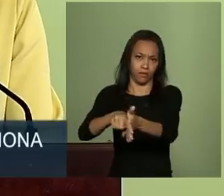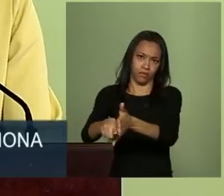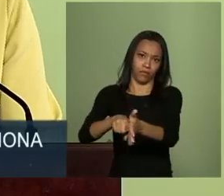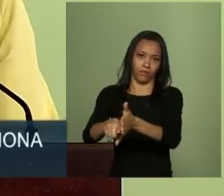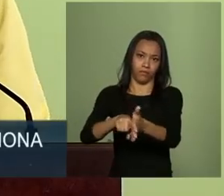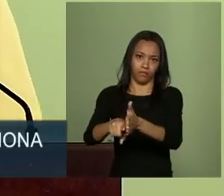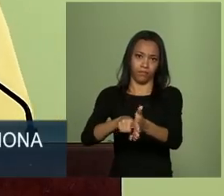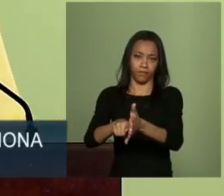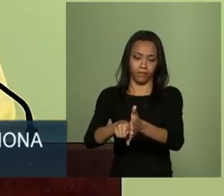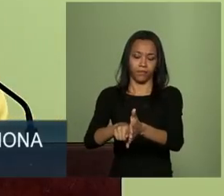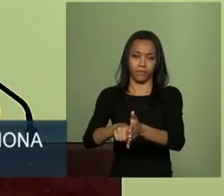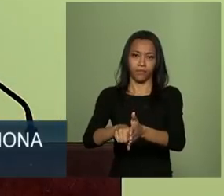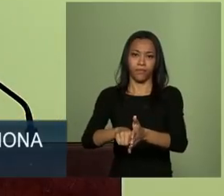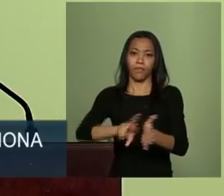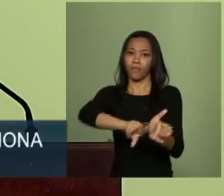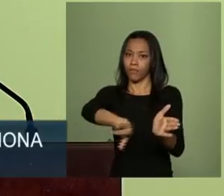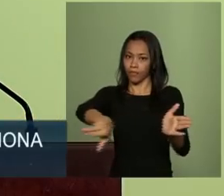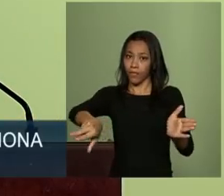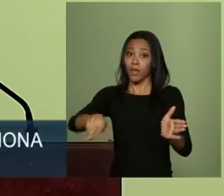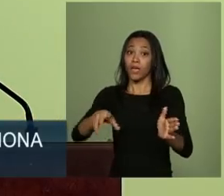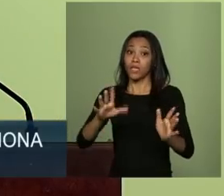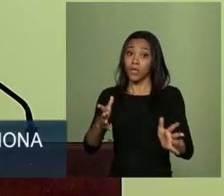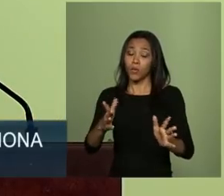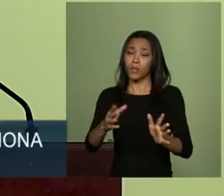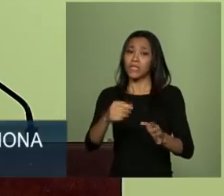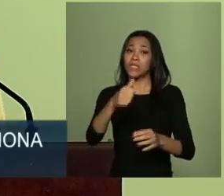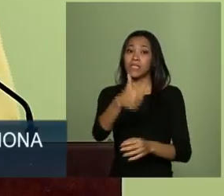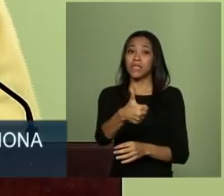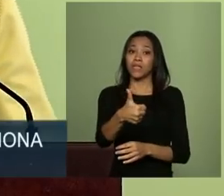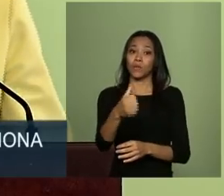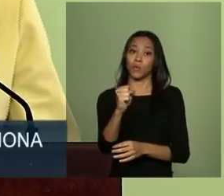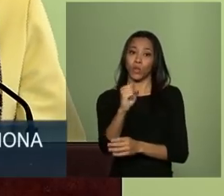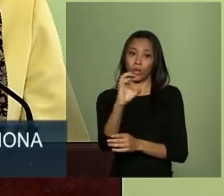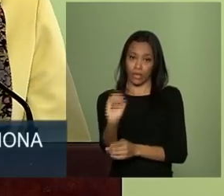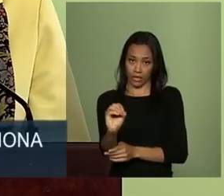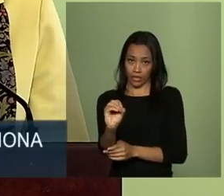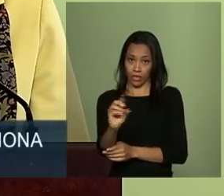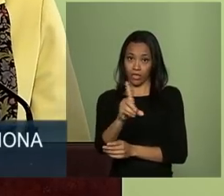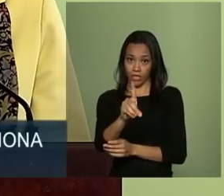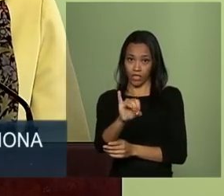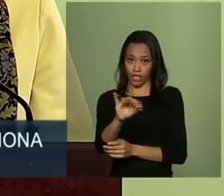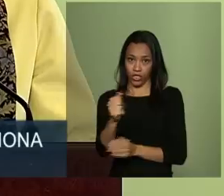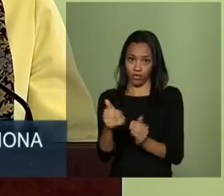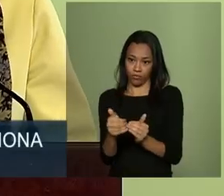Enfim, nos próximos 180 dias,